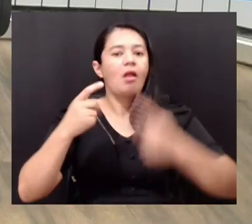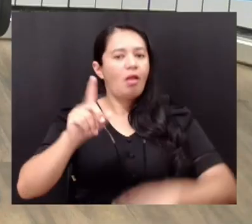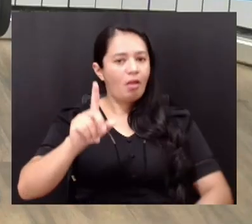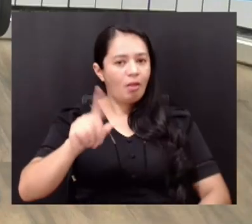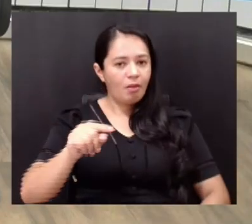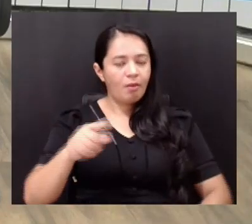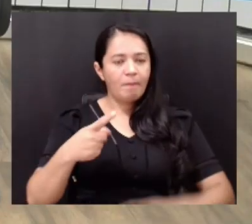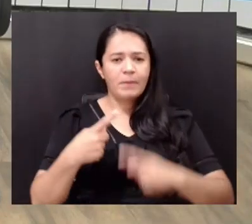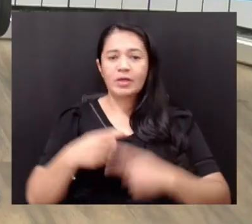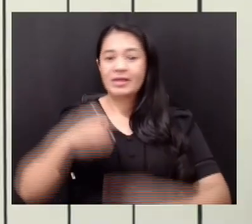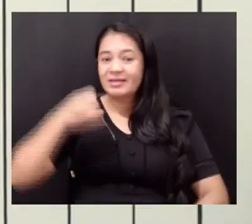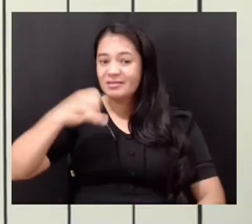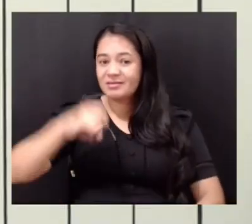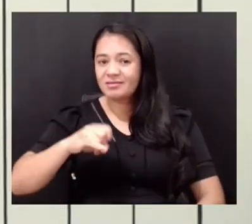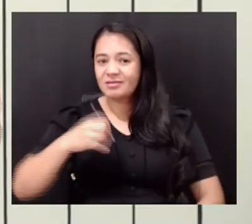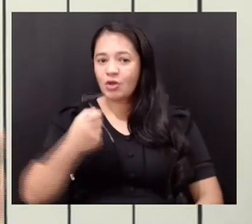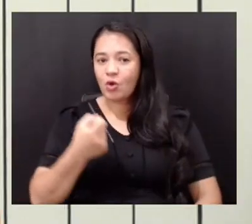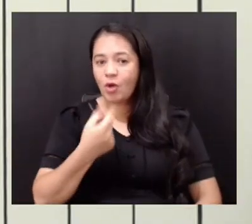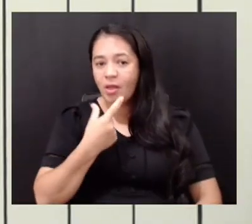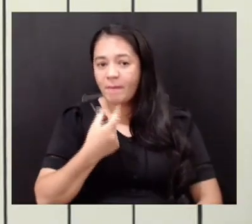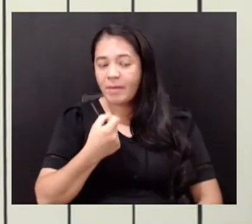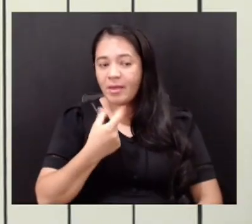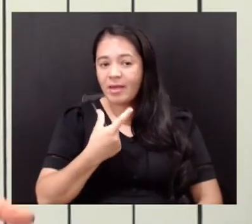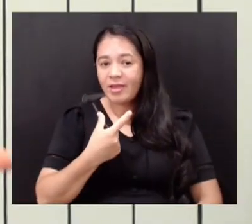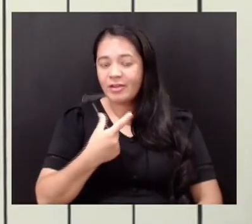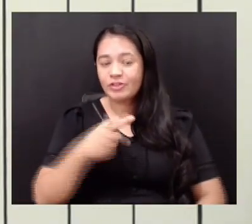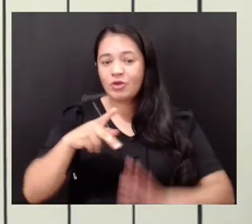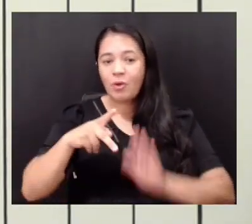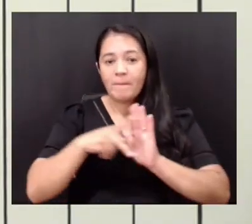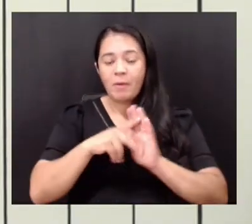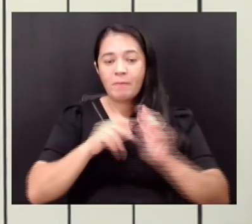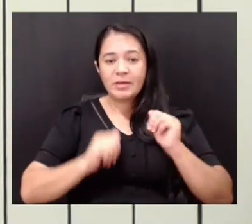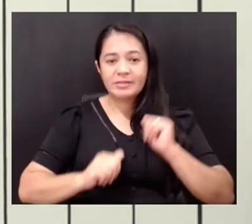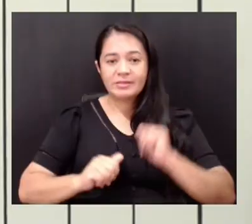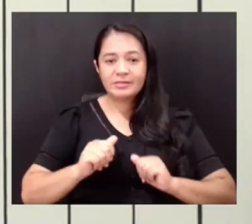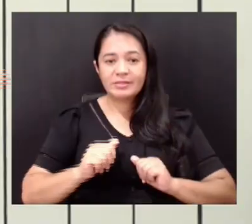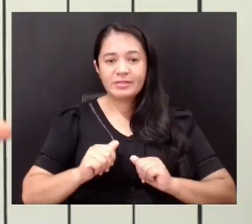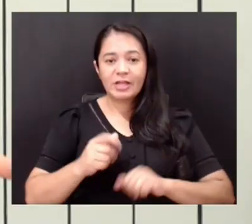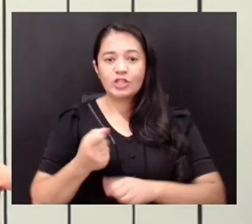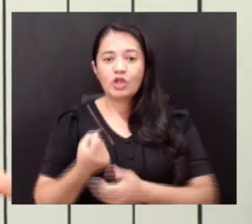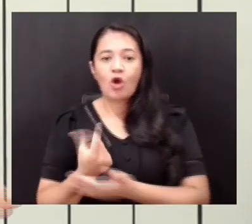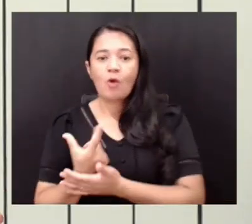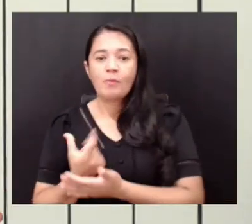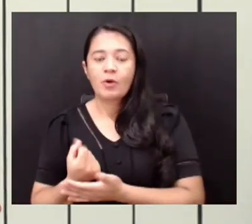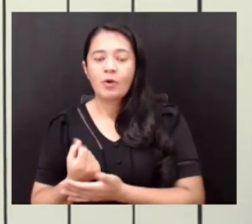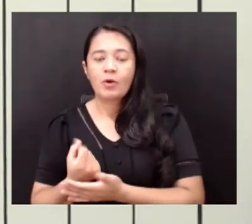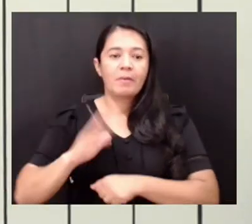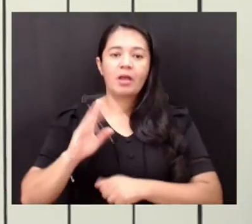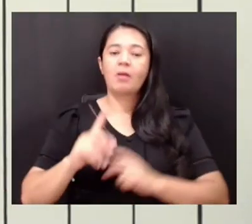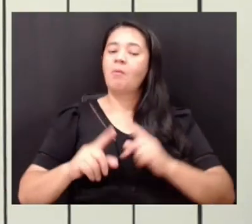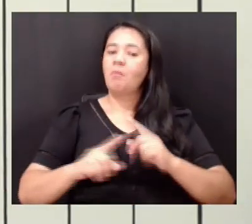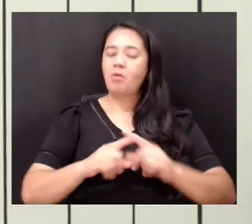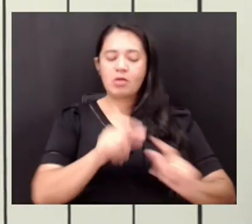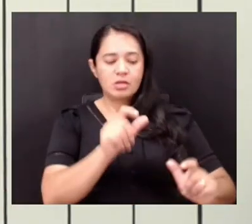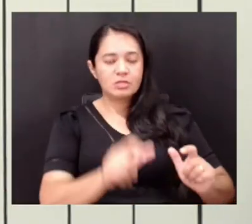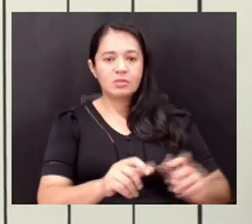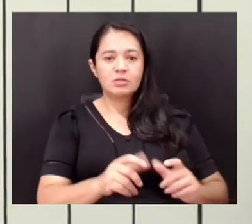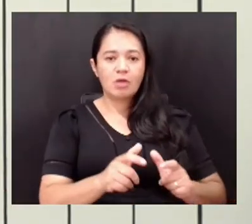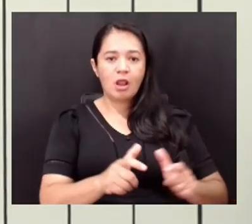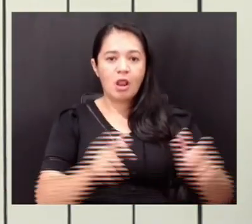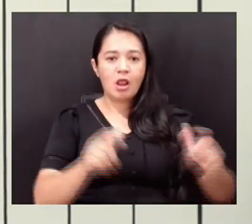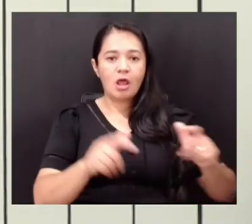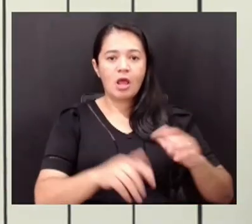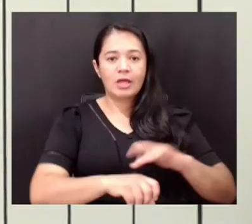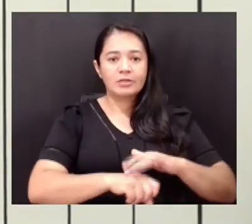estão sendo mais procurados, é porque existem mais pessoas com esses problemas, né? Sim, e sim. problemas